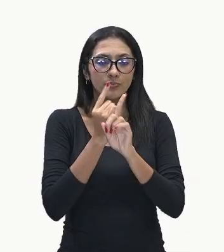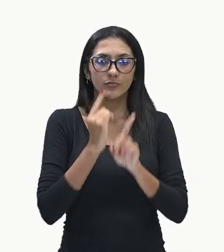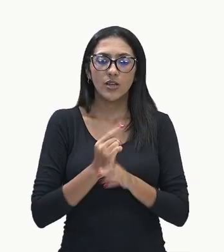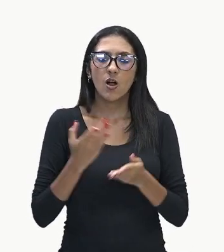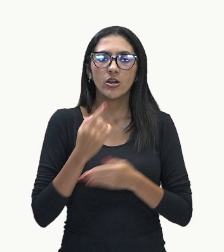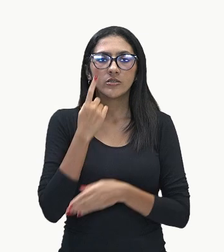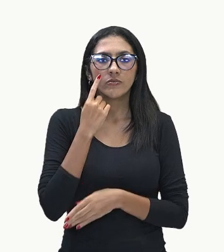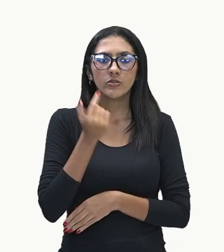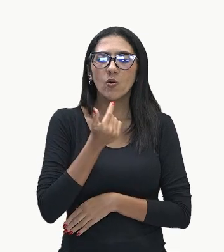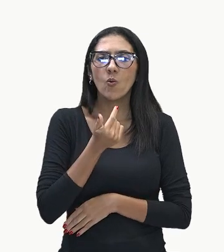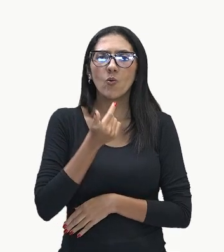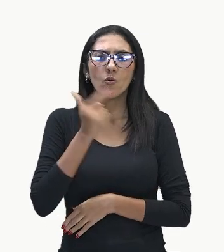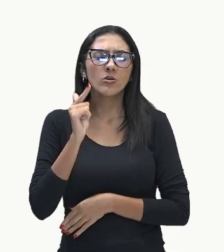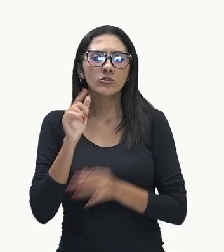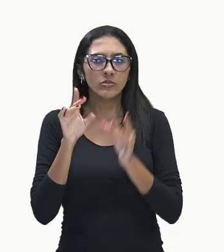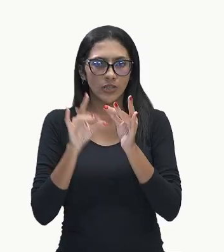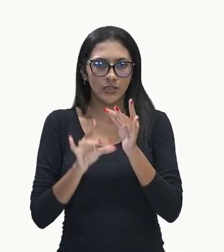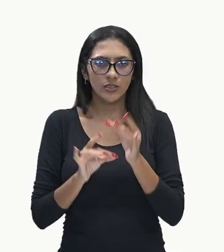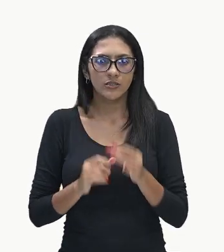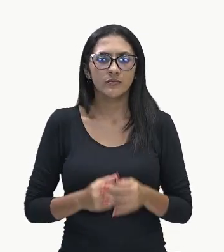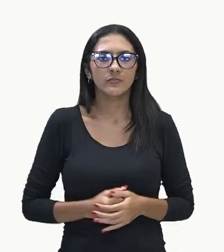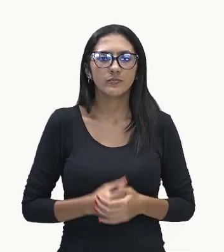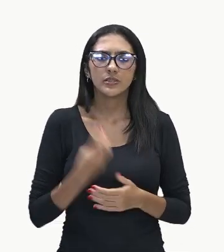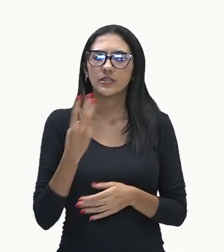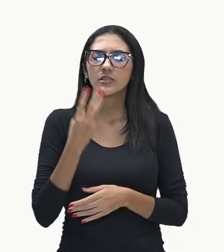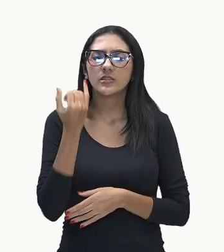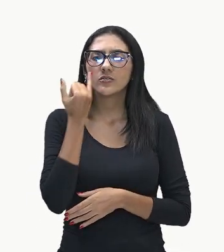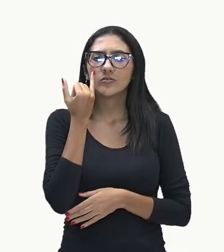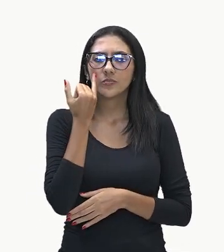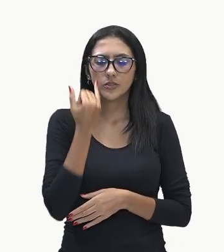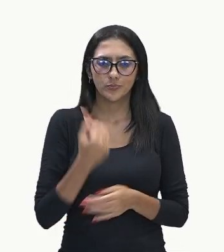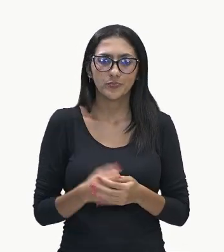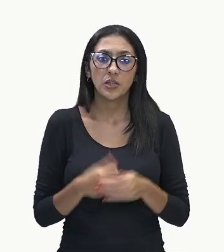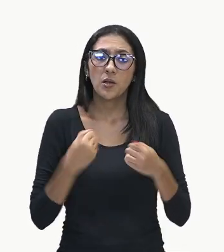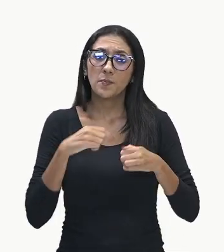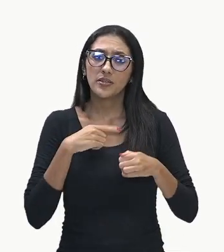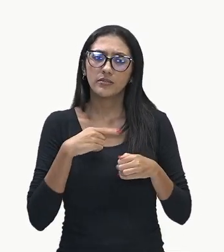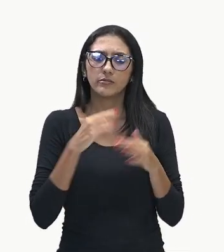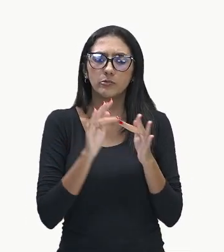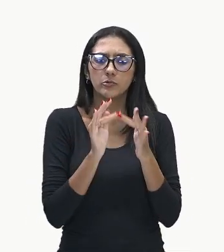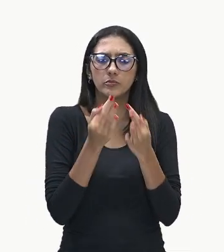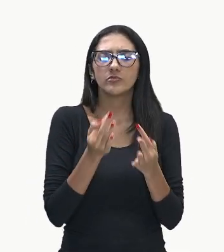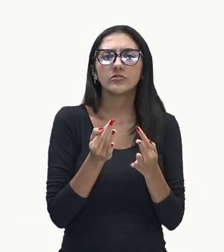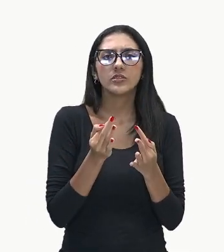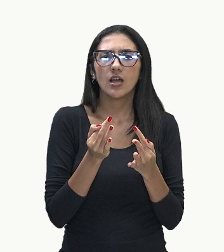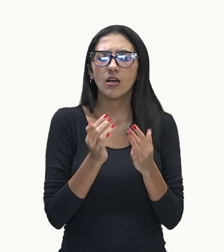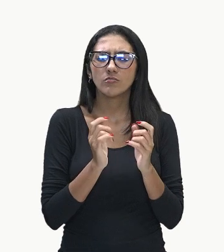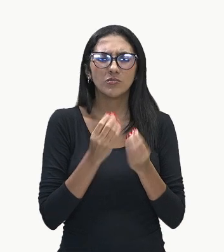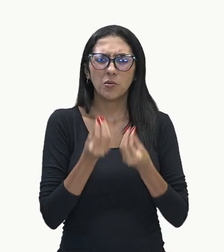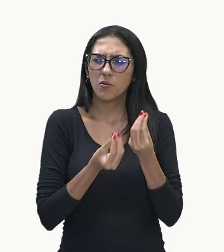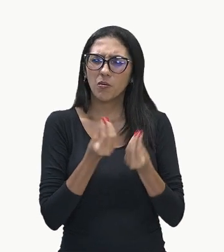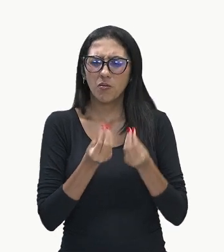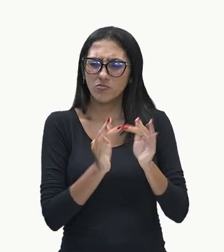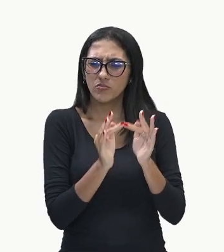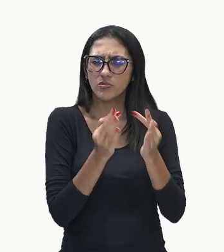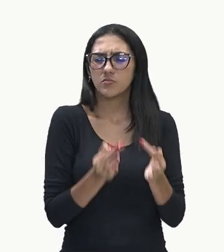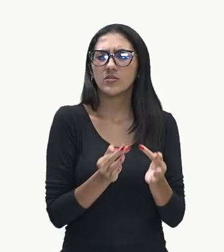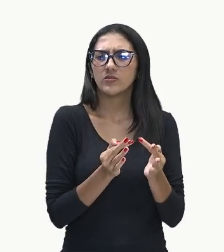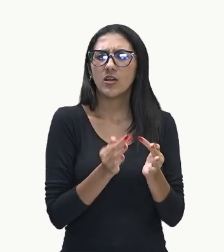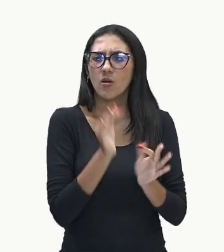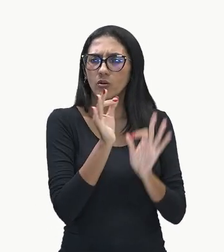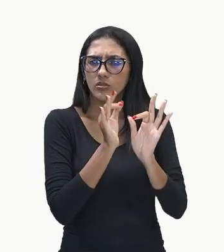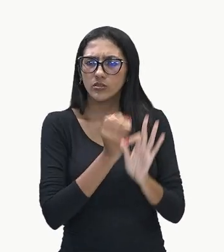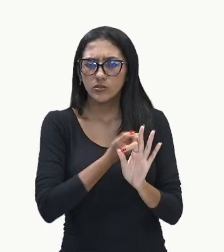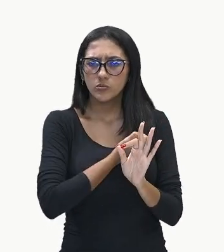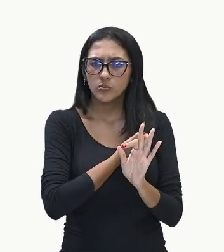terceira observação. Simplificar as expressões em cada membro. O que é simplificar aqui nesse caso? Você